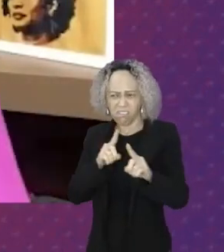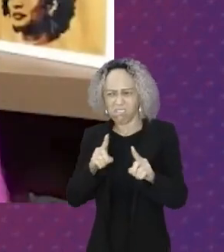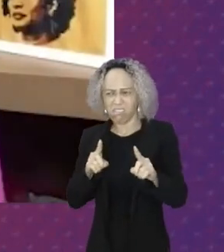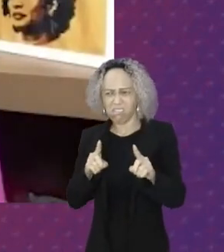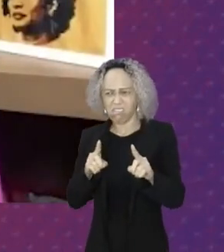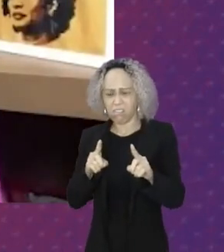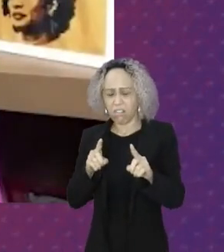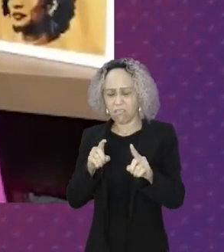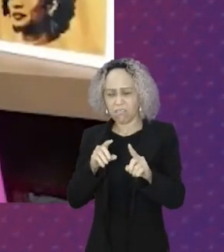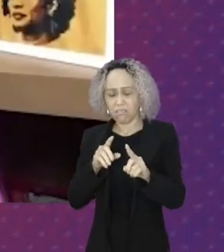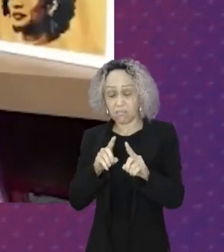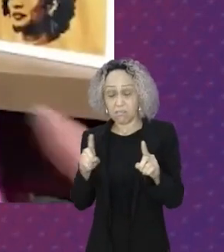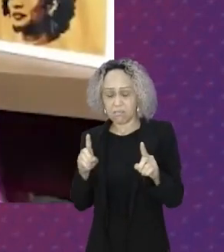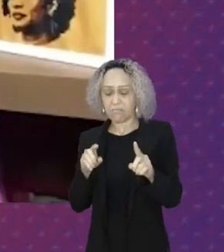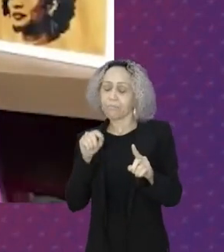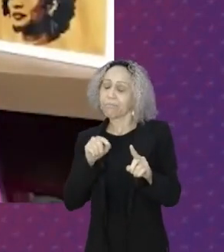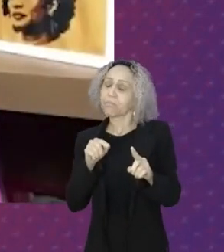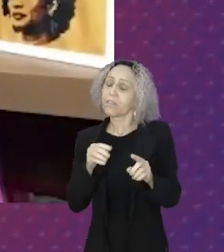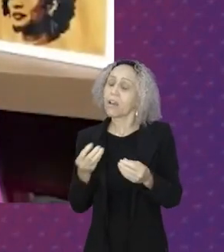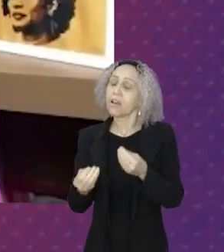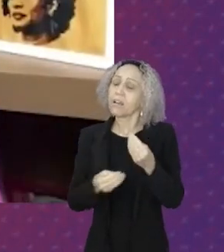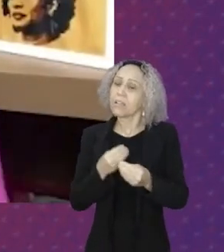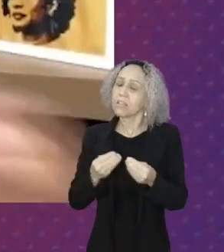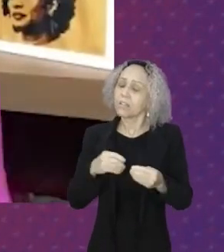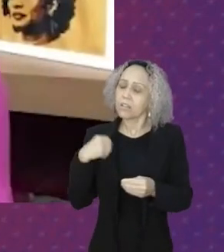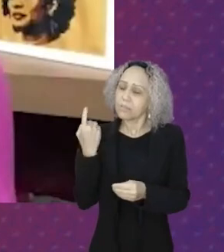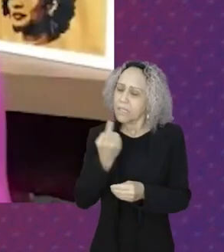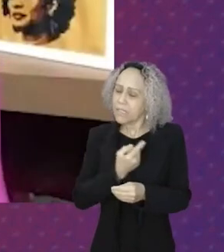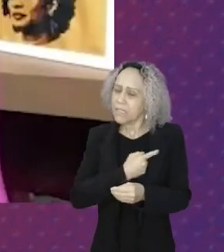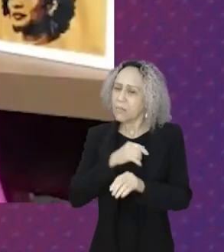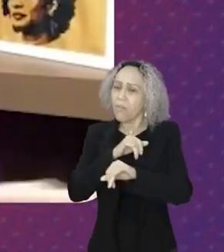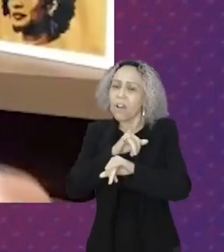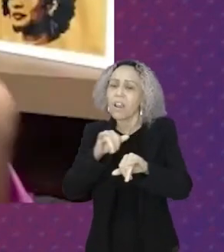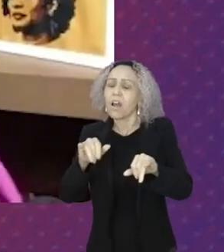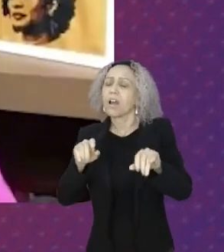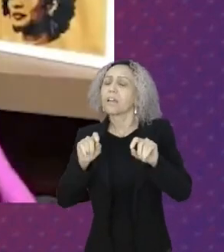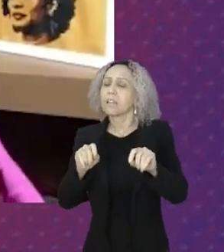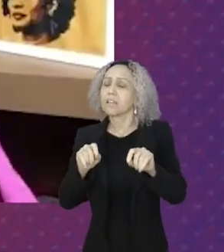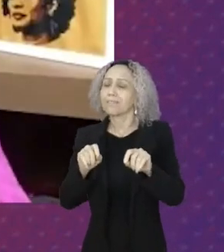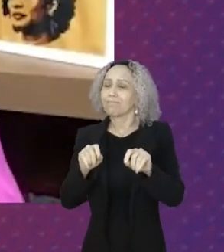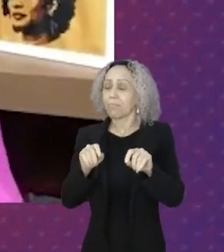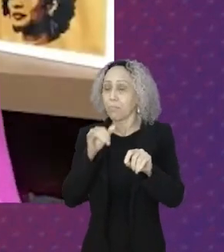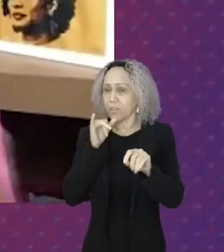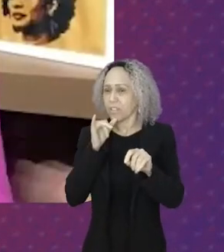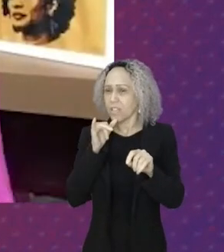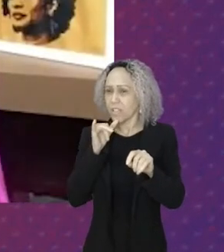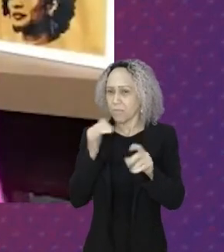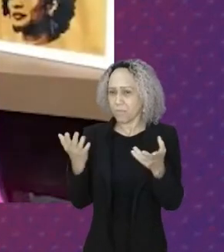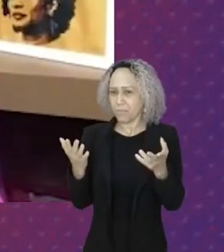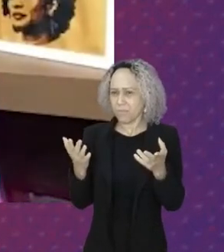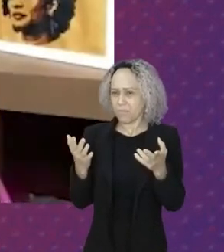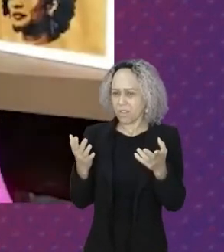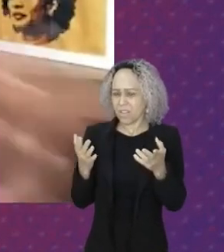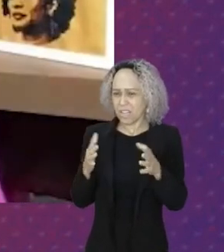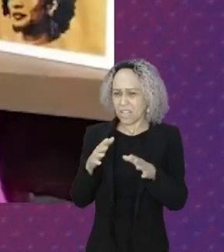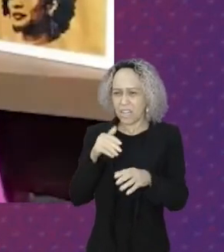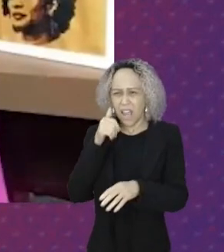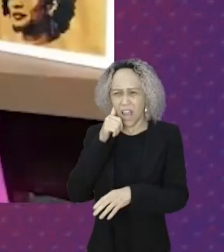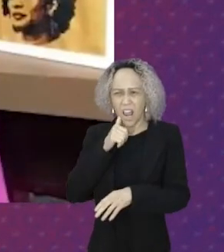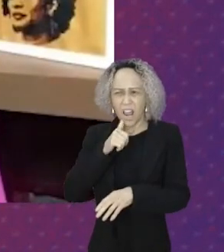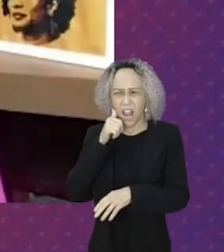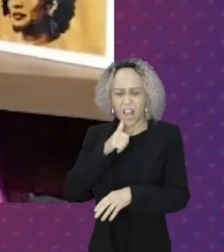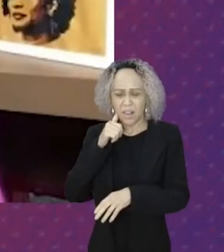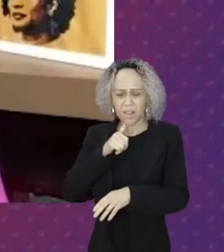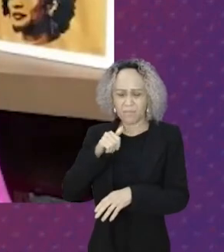queremos cravar aqui como enfrentamento à violência, como foi a Marcha das Margaridas, aquelas mulheres